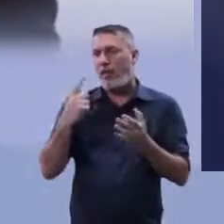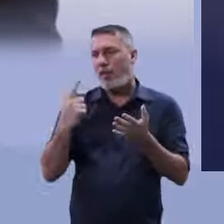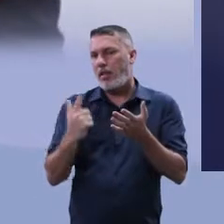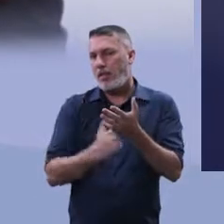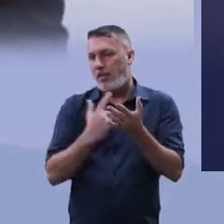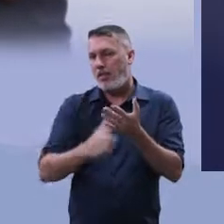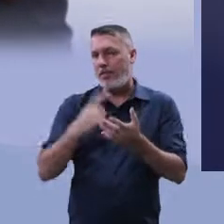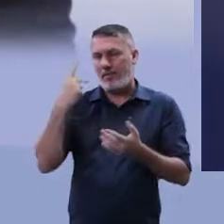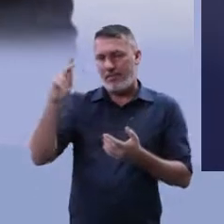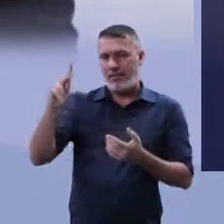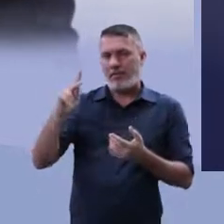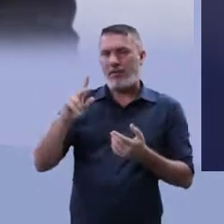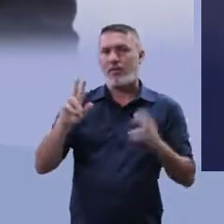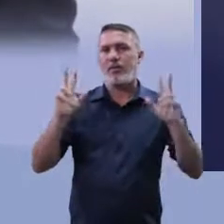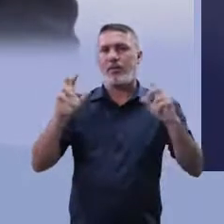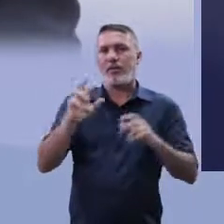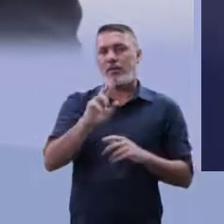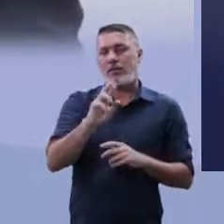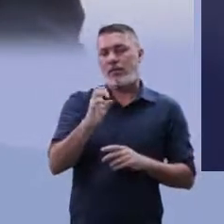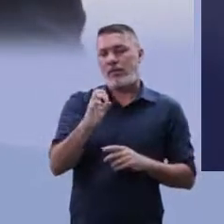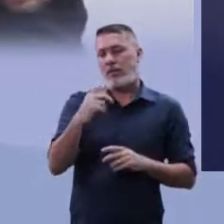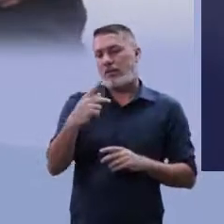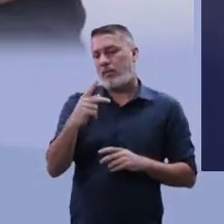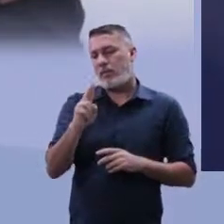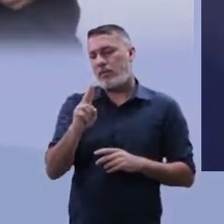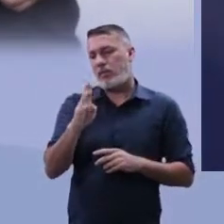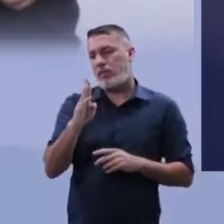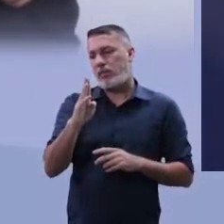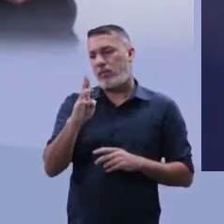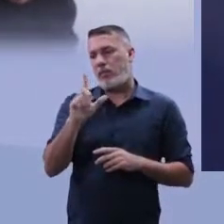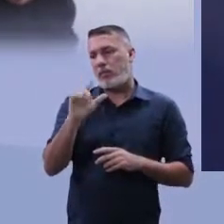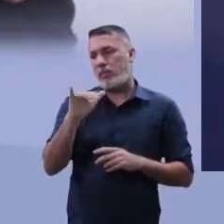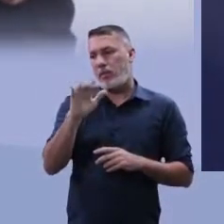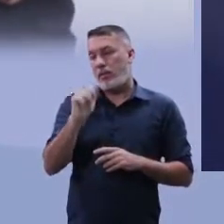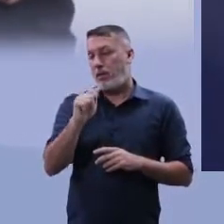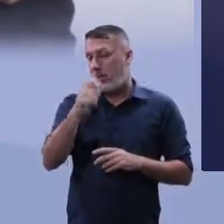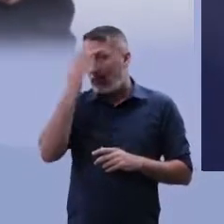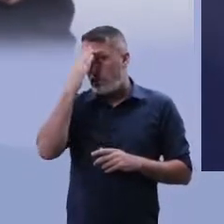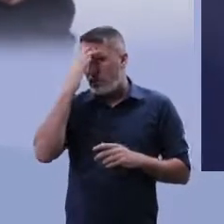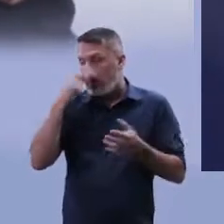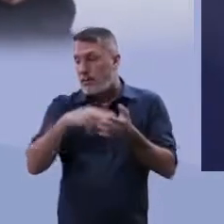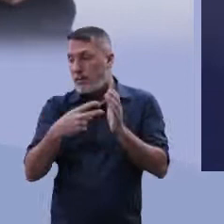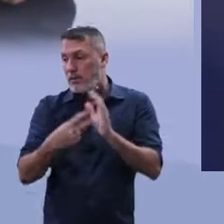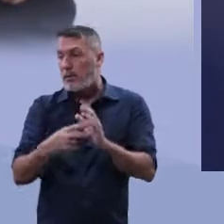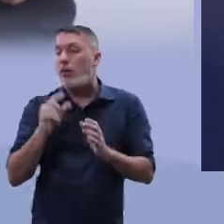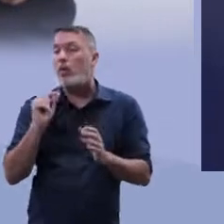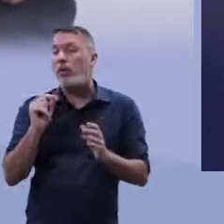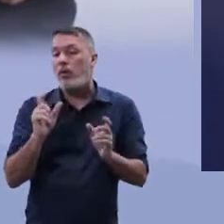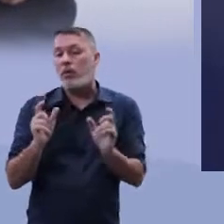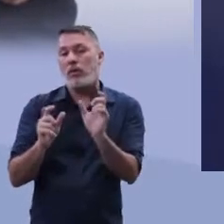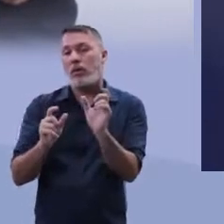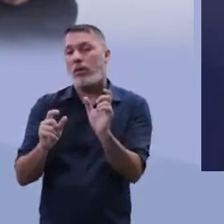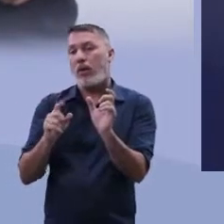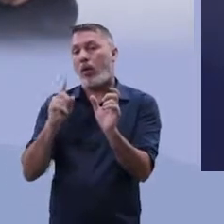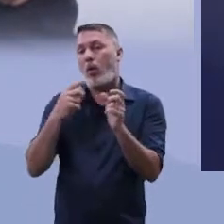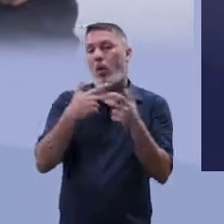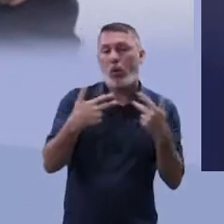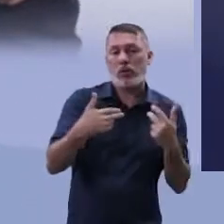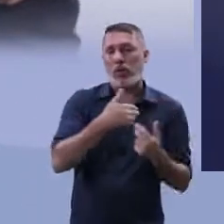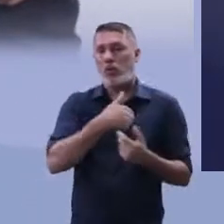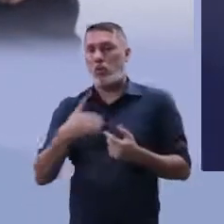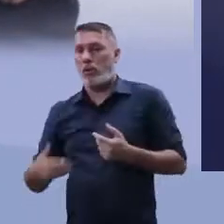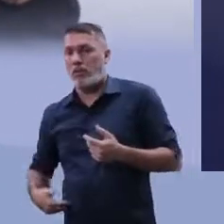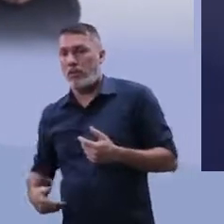idealizada, no livro que ele fala sobre a república, né? E vamos lembrar que o termo república significa, né, a coisa